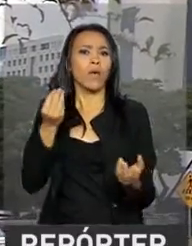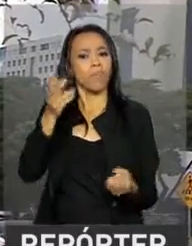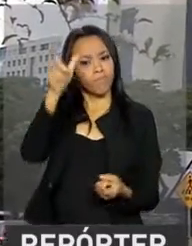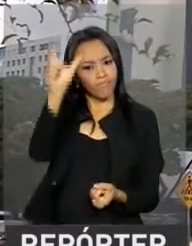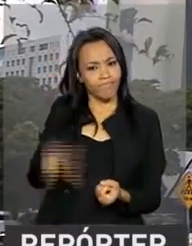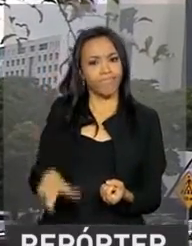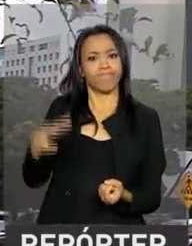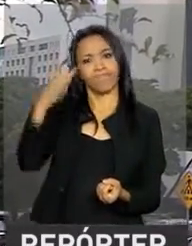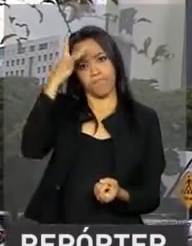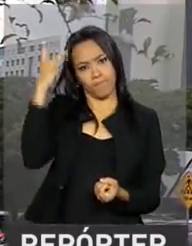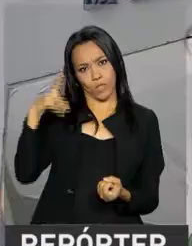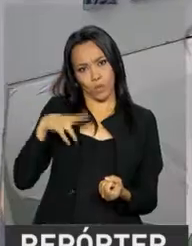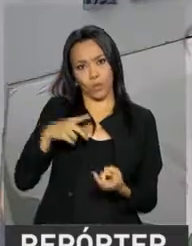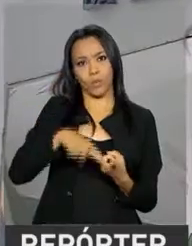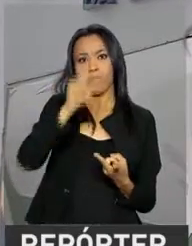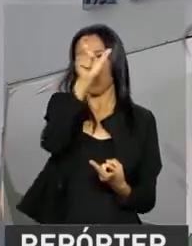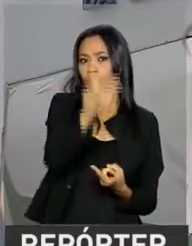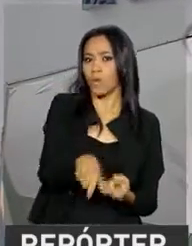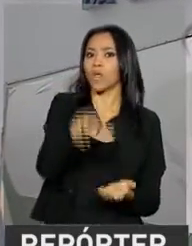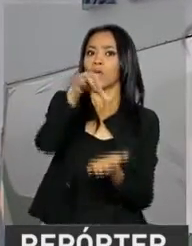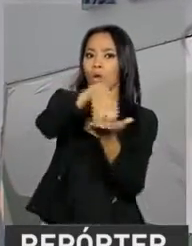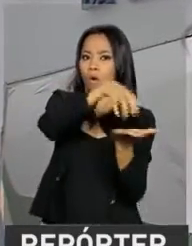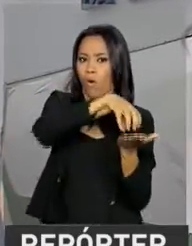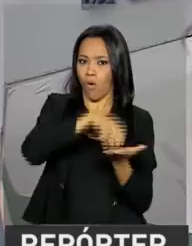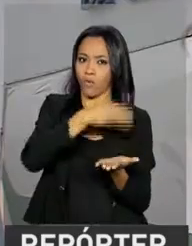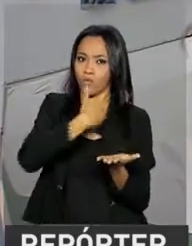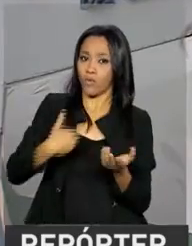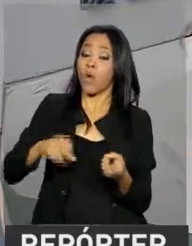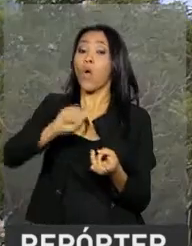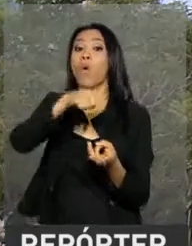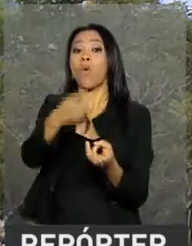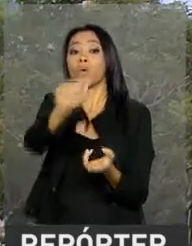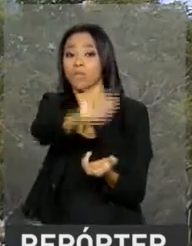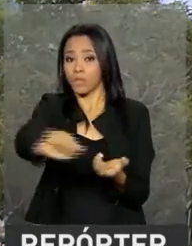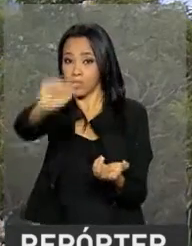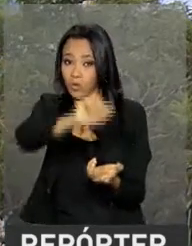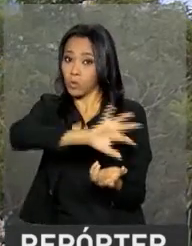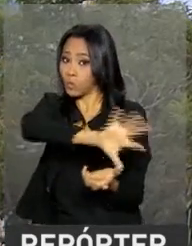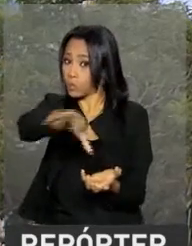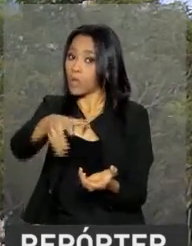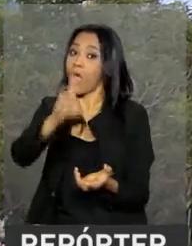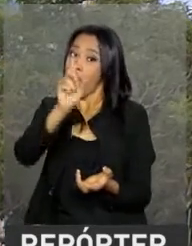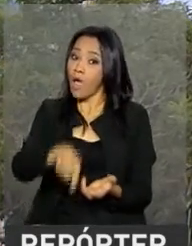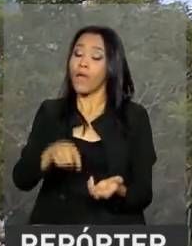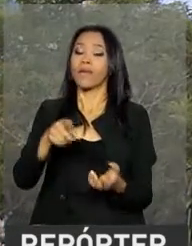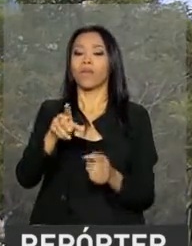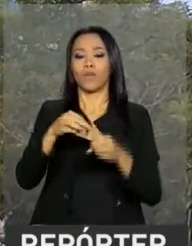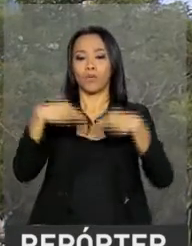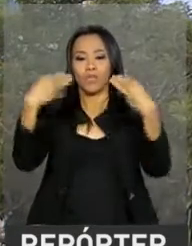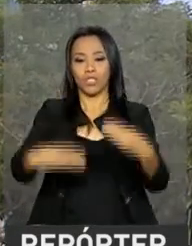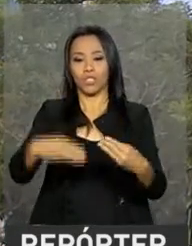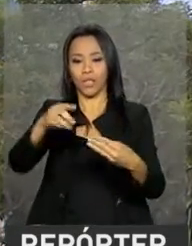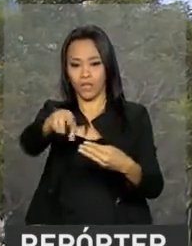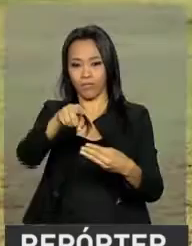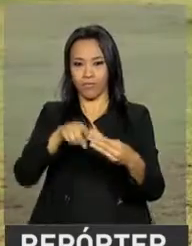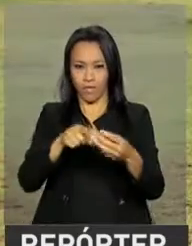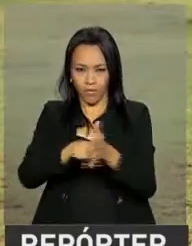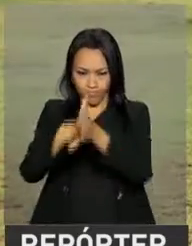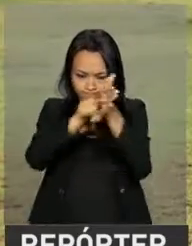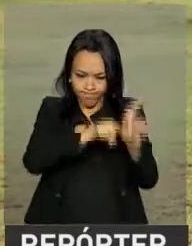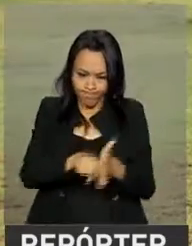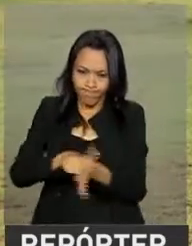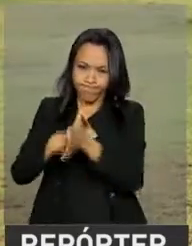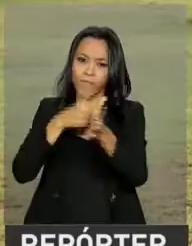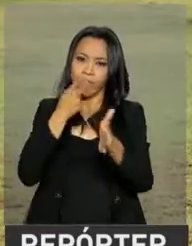órgãos governamentais ou entidades sem fins lucrativos é o que o ministério da transparência chama de retorno potencial